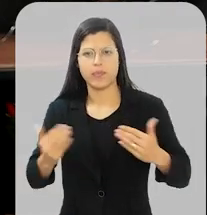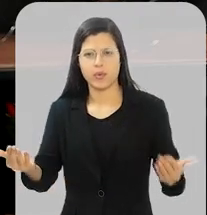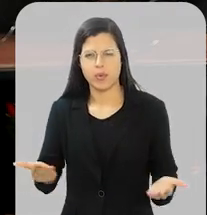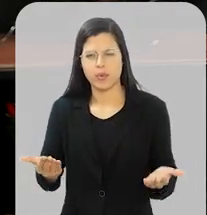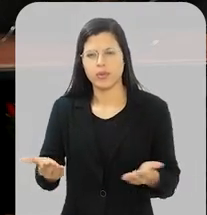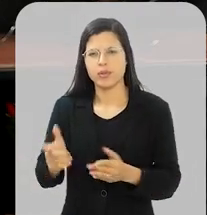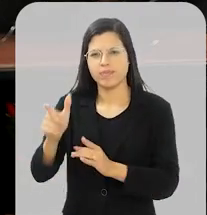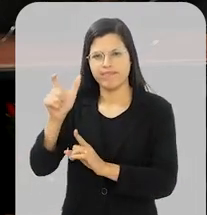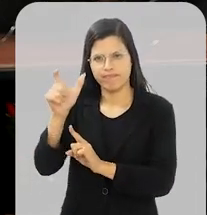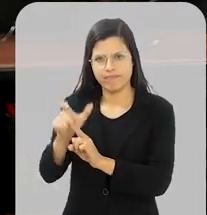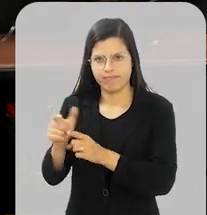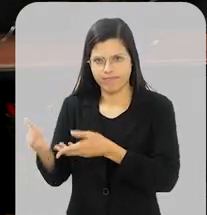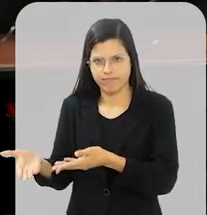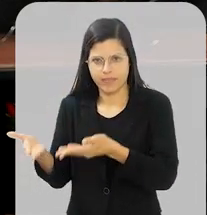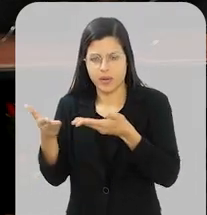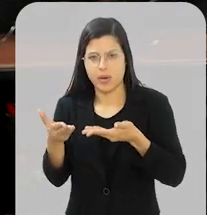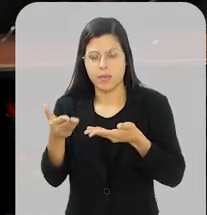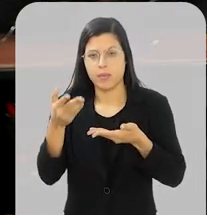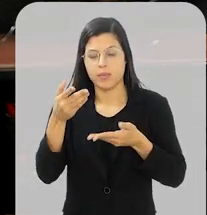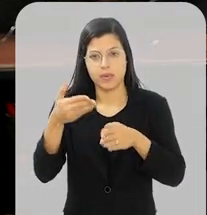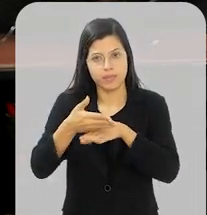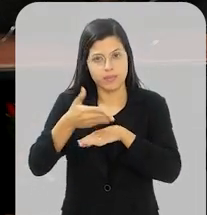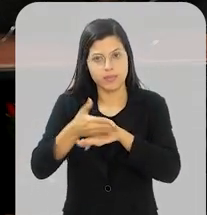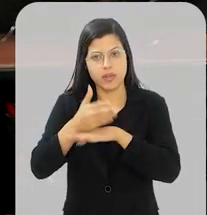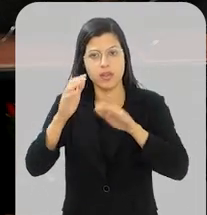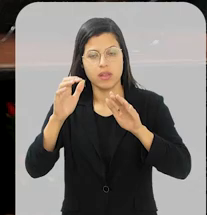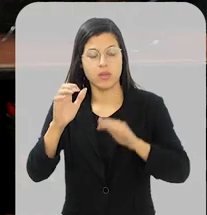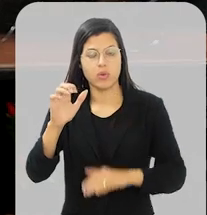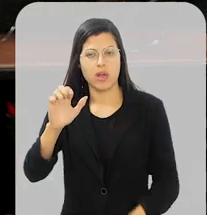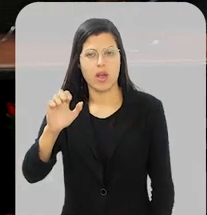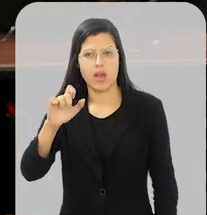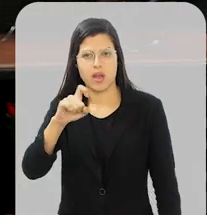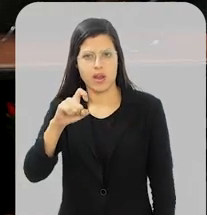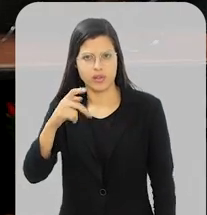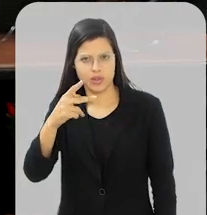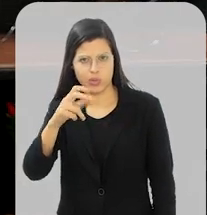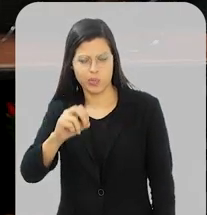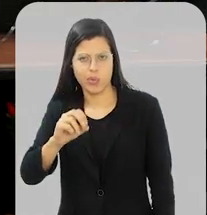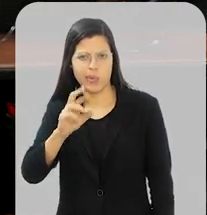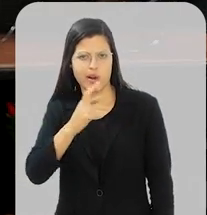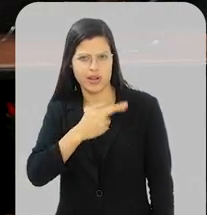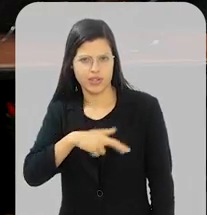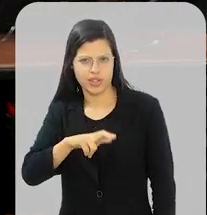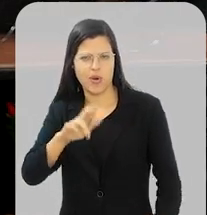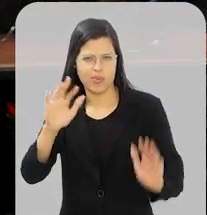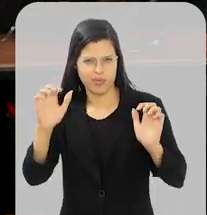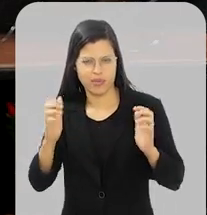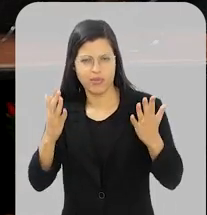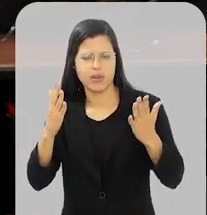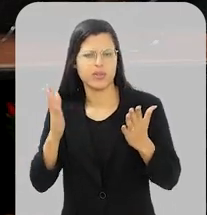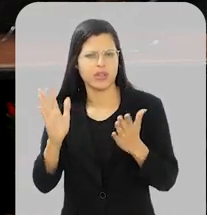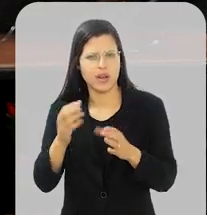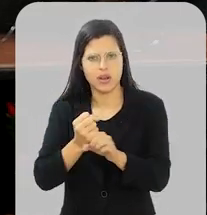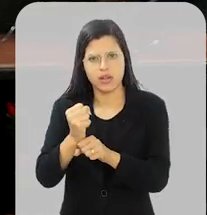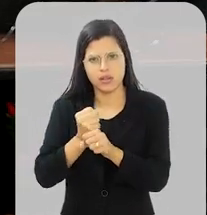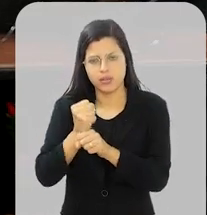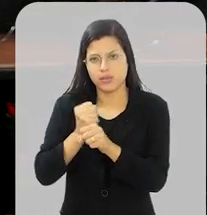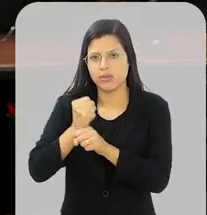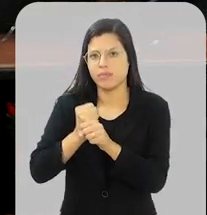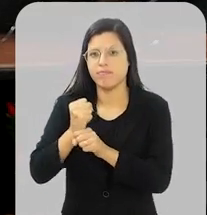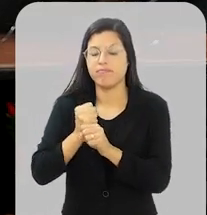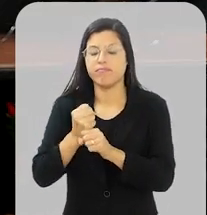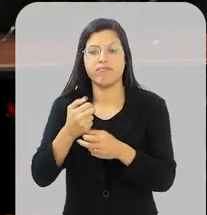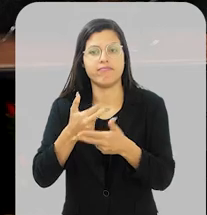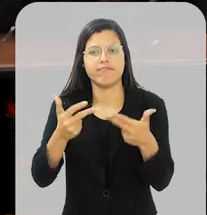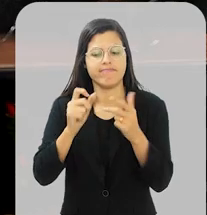de trazer aqui uma pessoa que já participa da Expo Religião há muitos anos, com algo que me chama muita